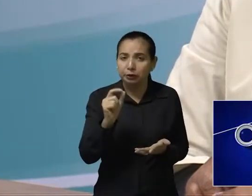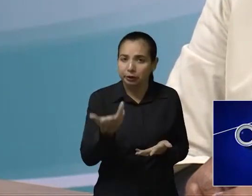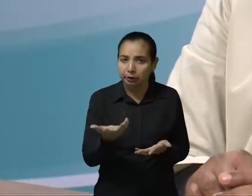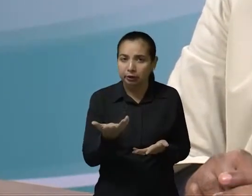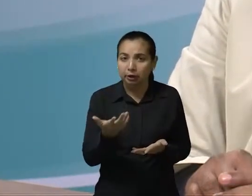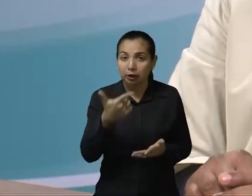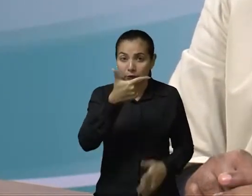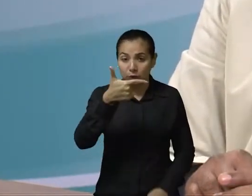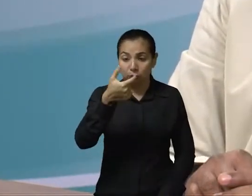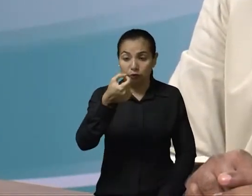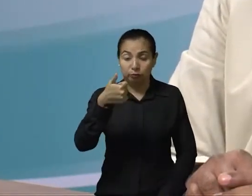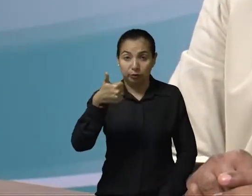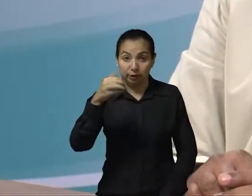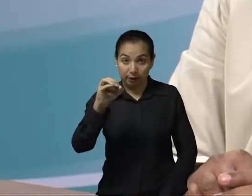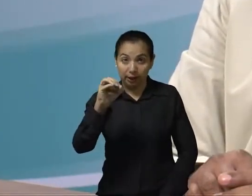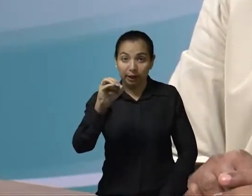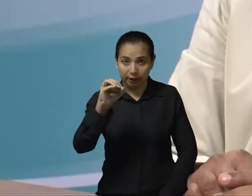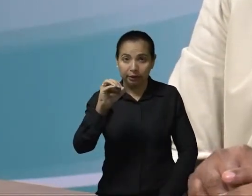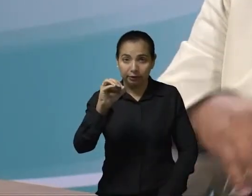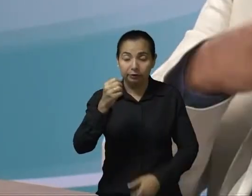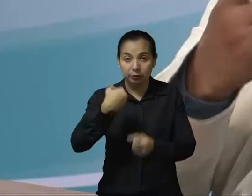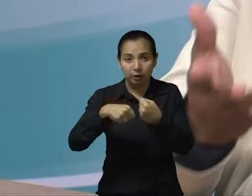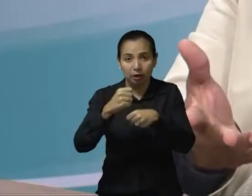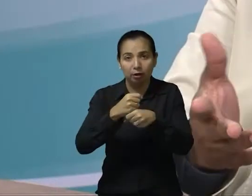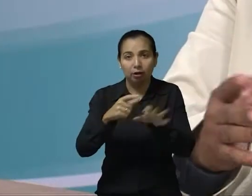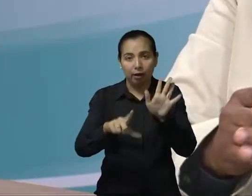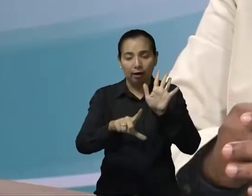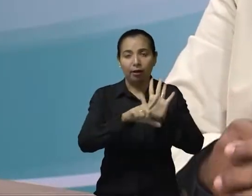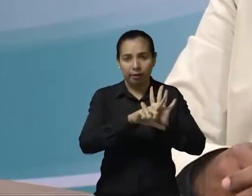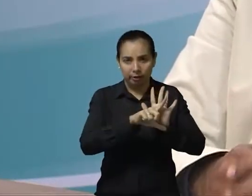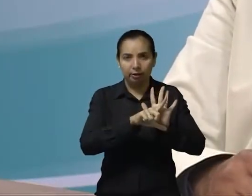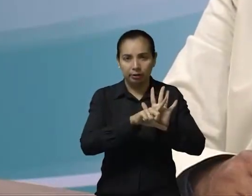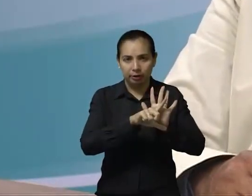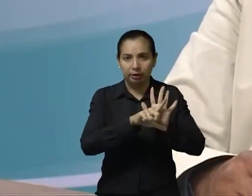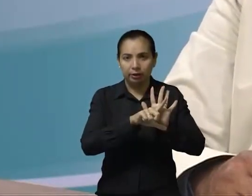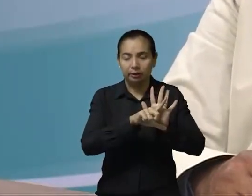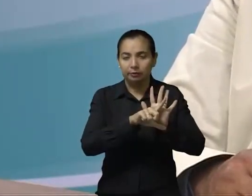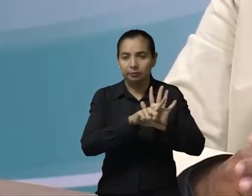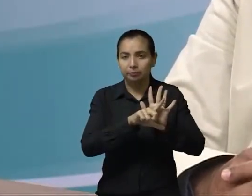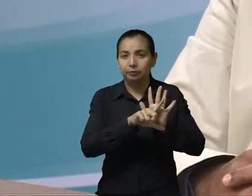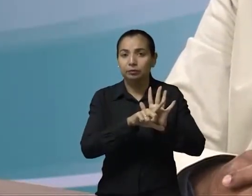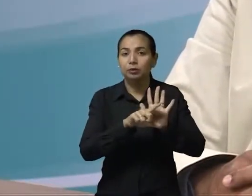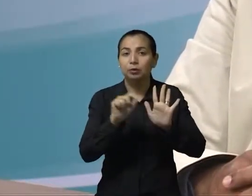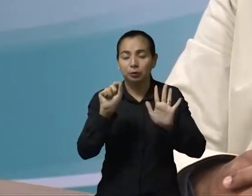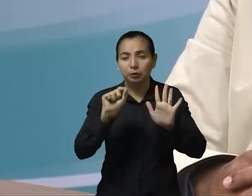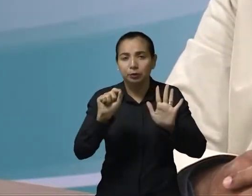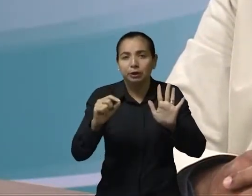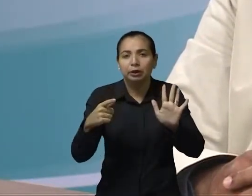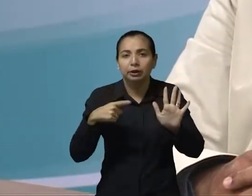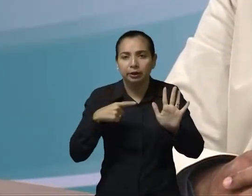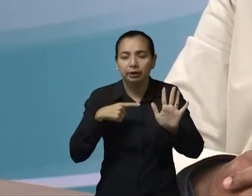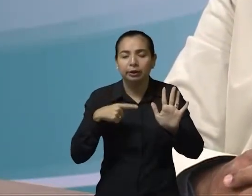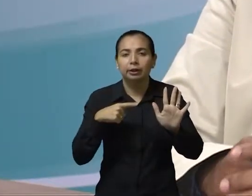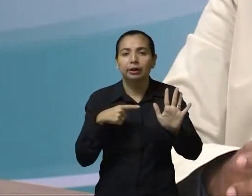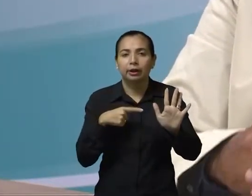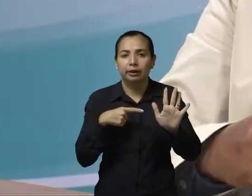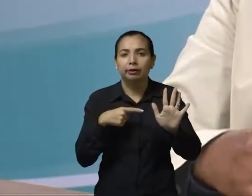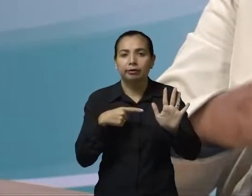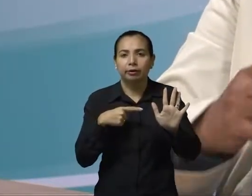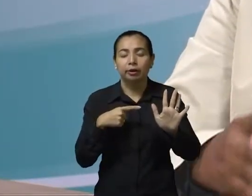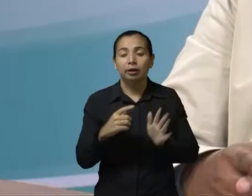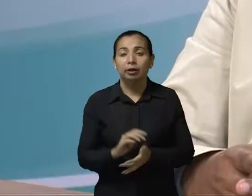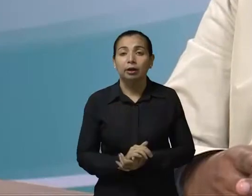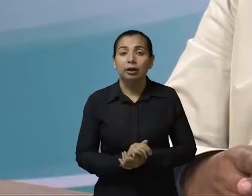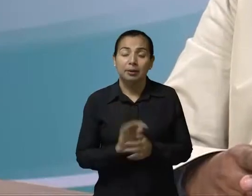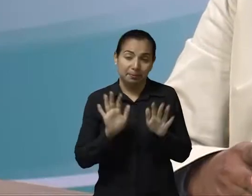em 2010 a Lei do Desarmamento, que enfim nos colocou no hall também após muita luta. Enfim, é